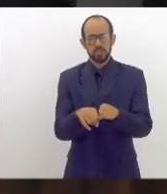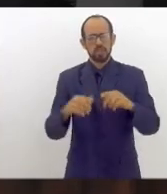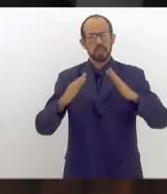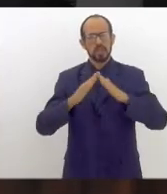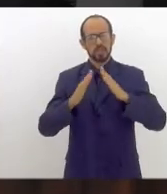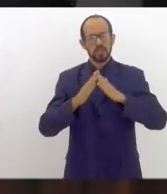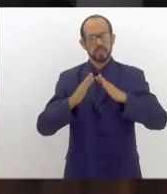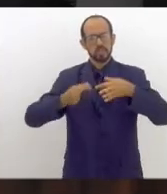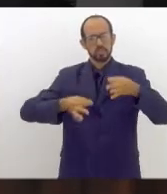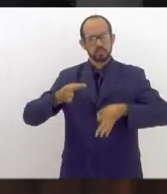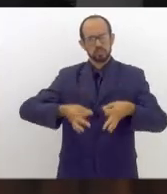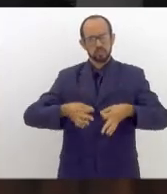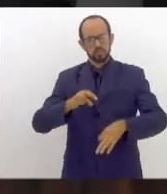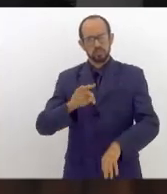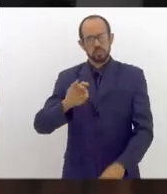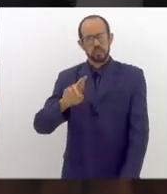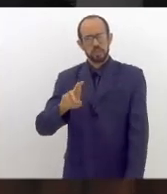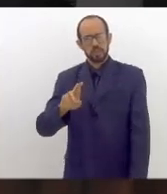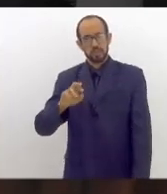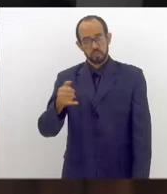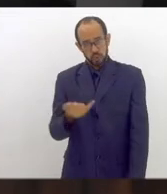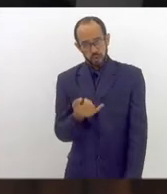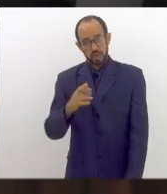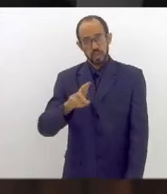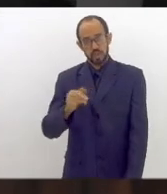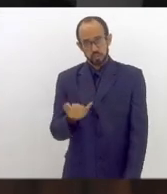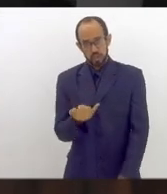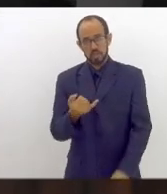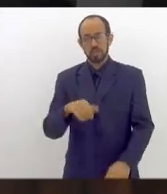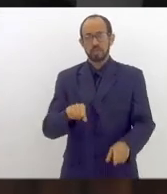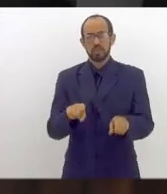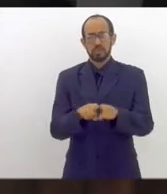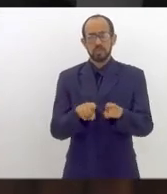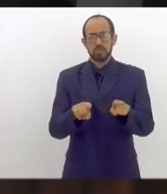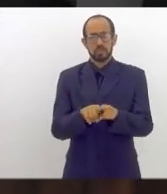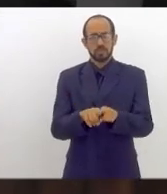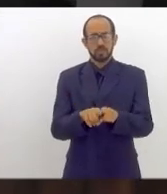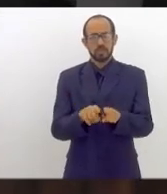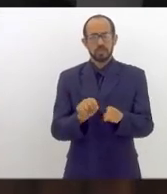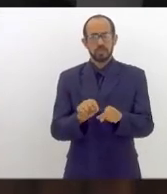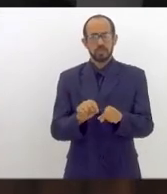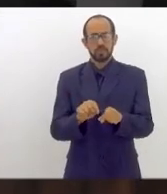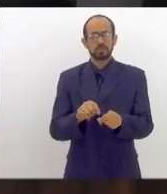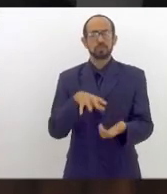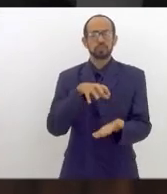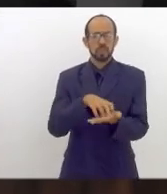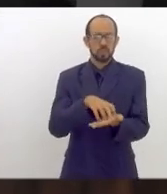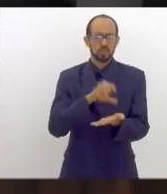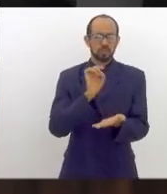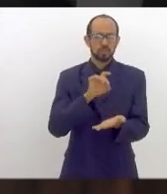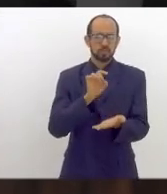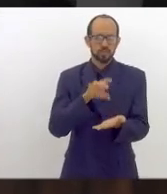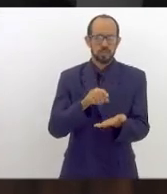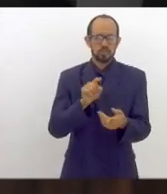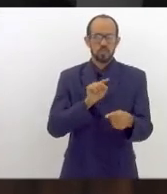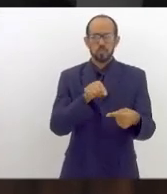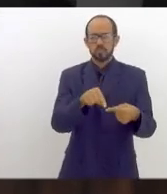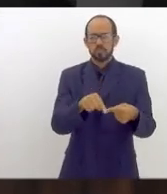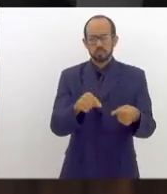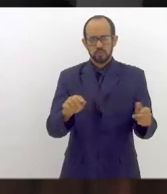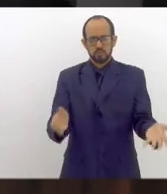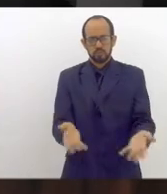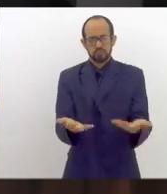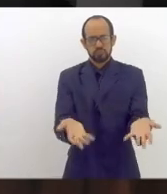no âmbito do TJRJ a fim da extinções entre tranças comuns especiais com o objetivo de